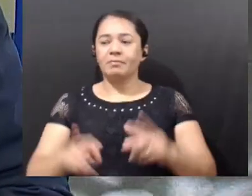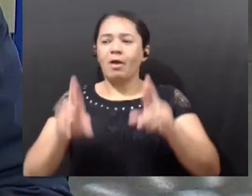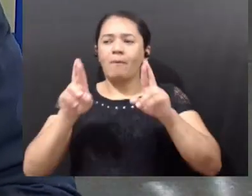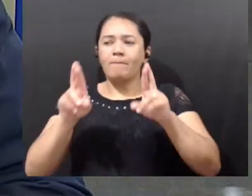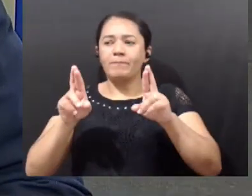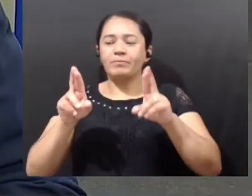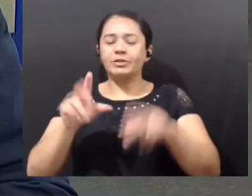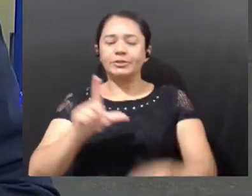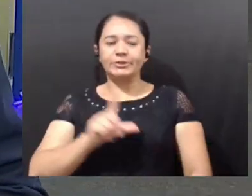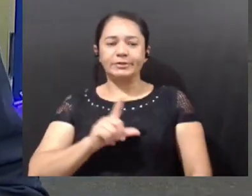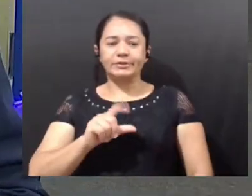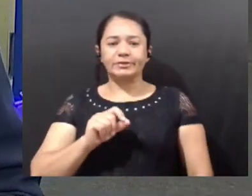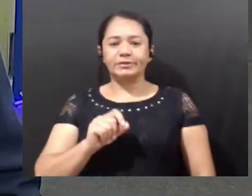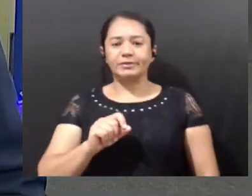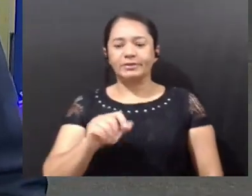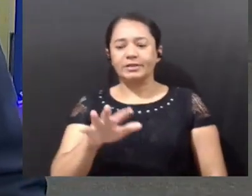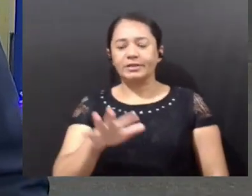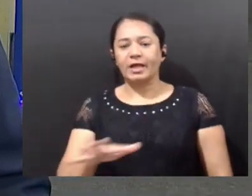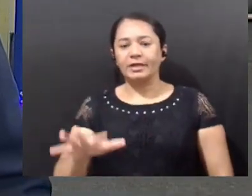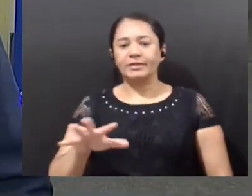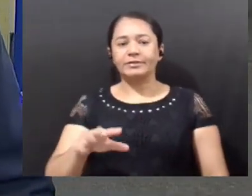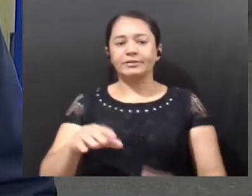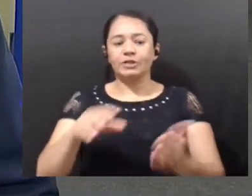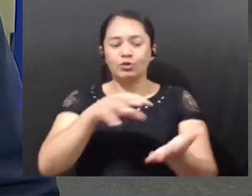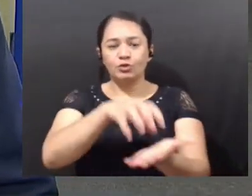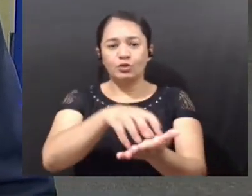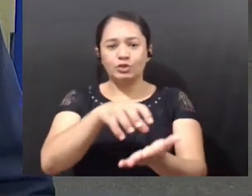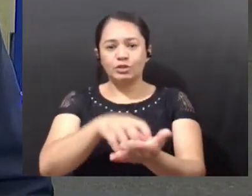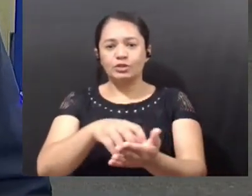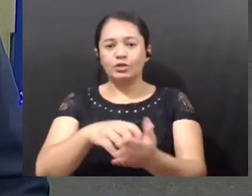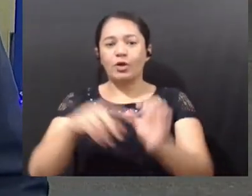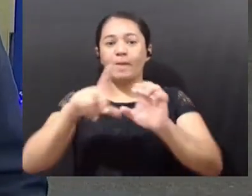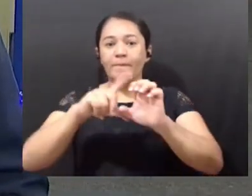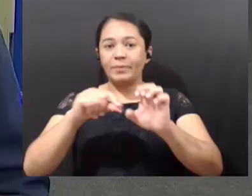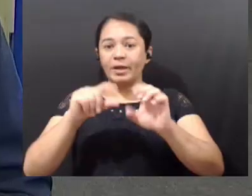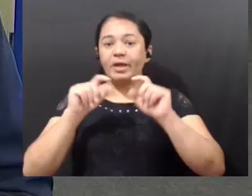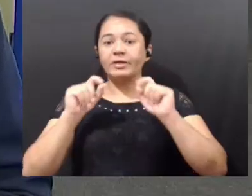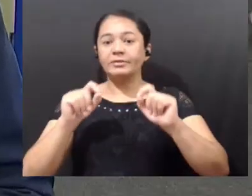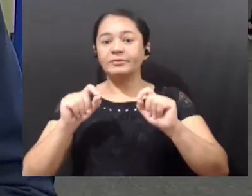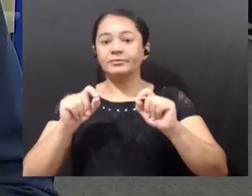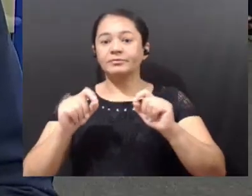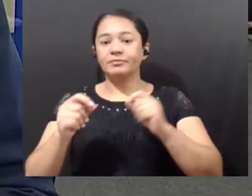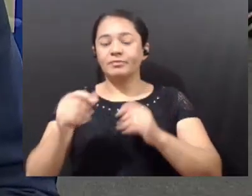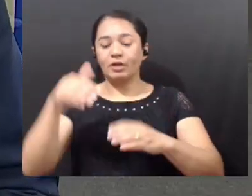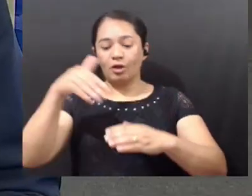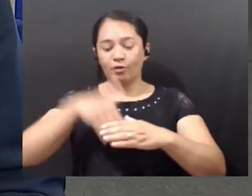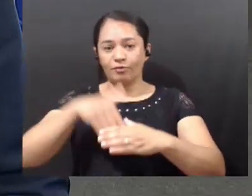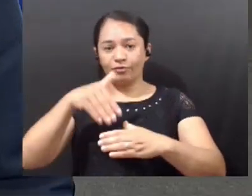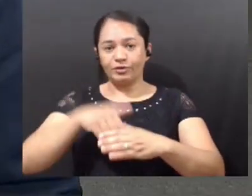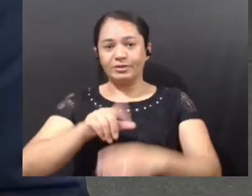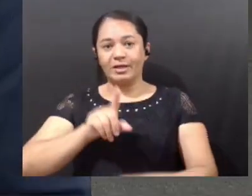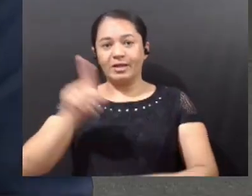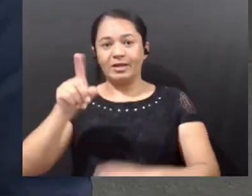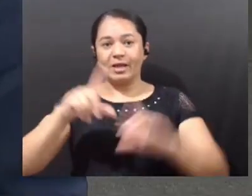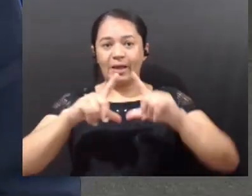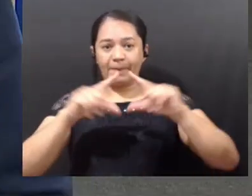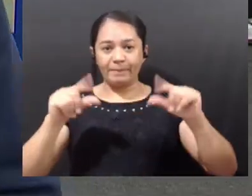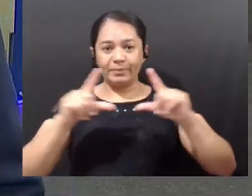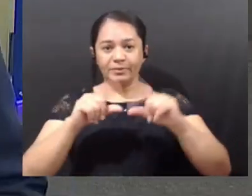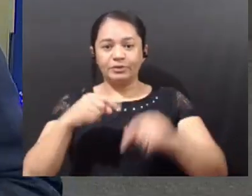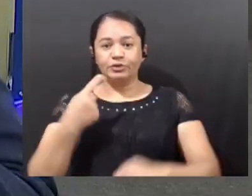o setor, principalmente para o microempreendedor, que está em votação lá em Brasília. Nós tivemos um